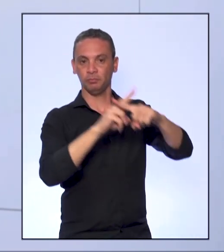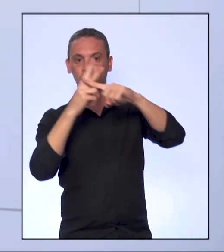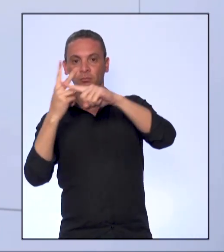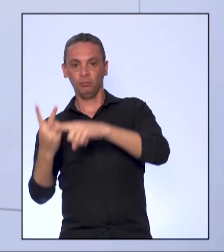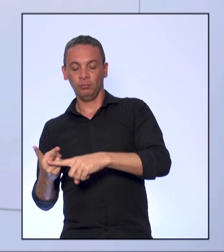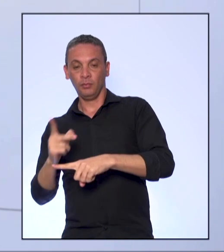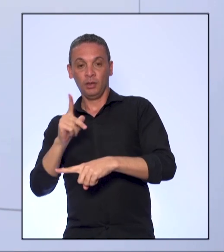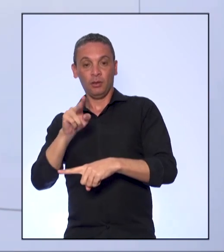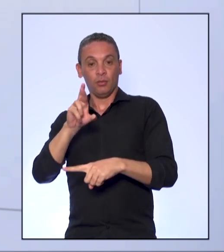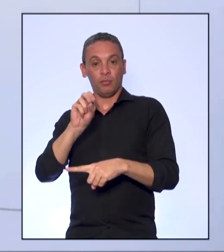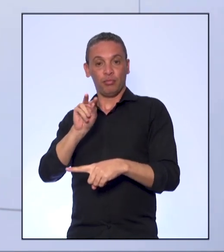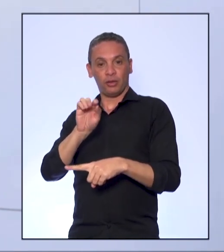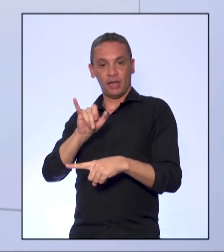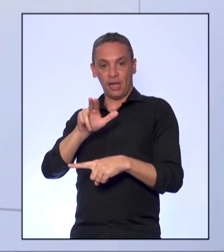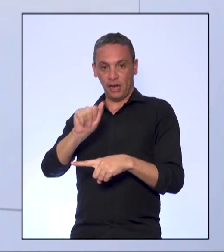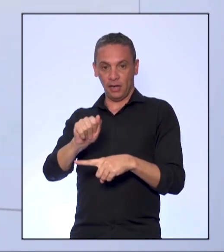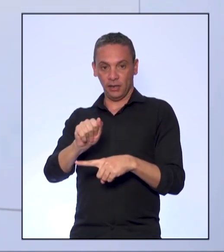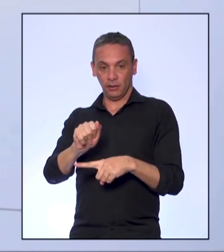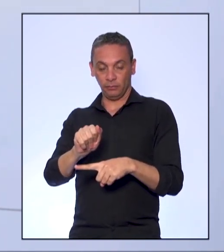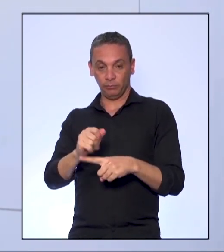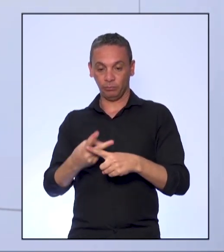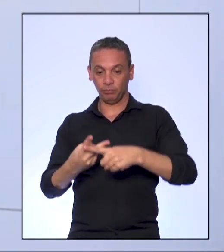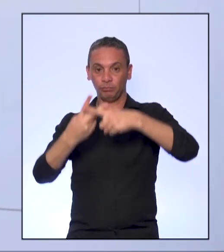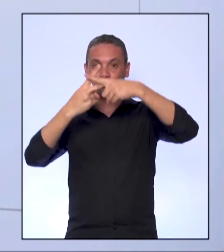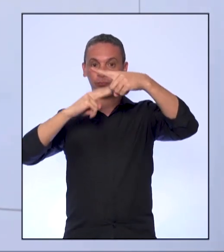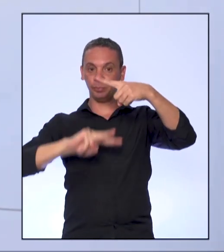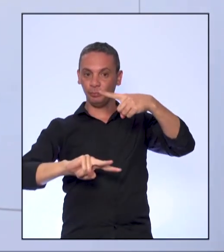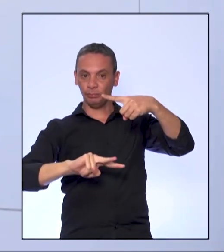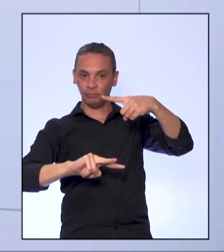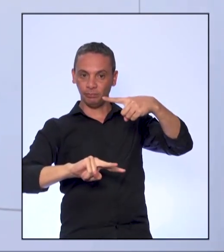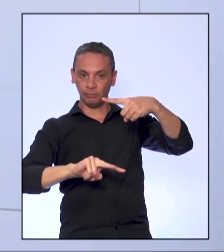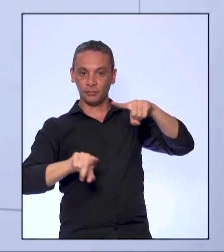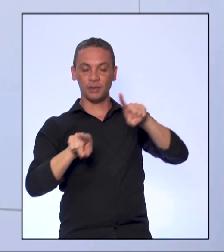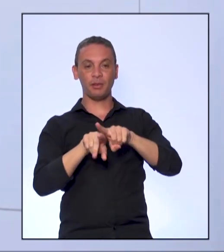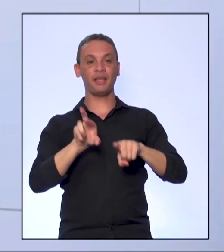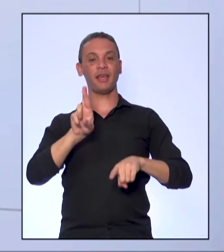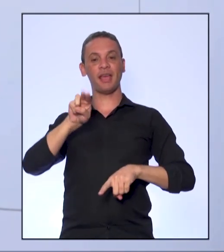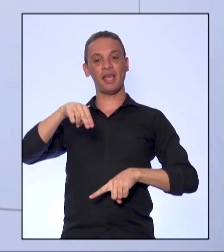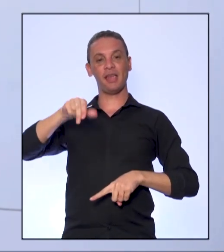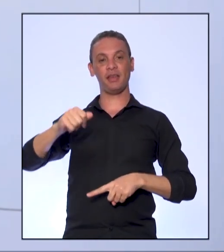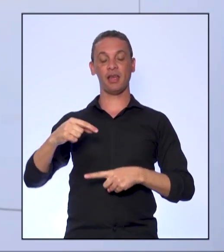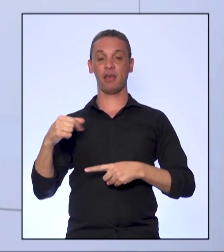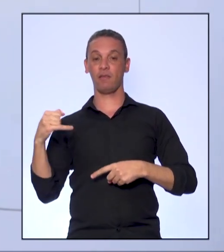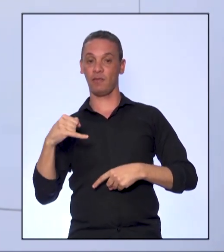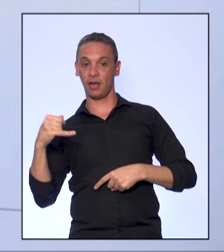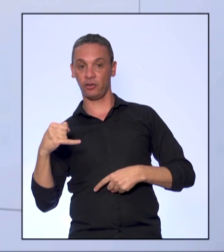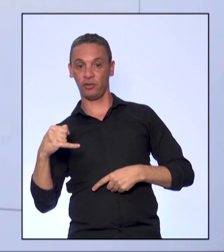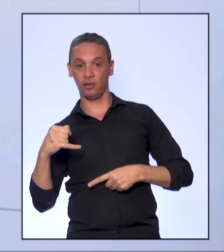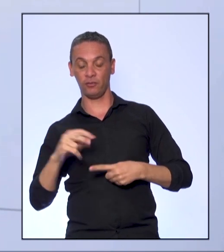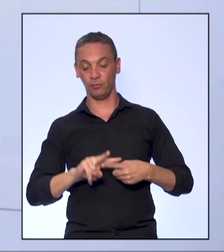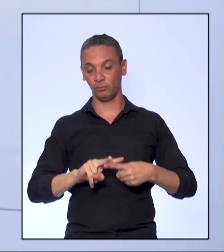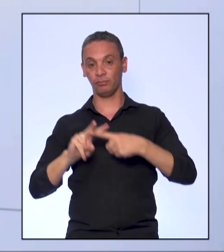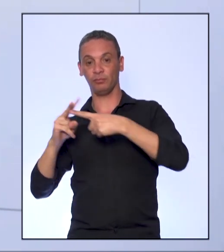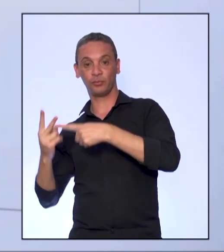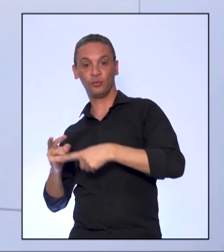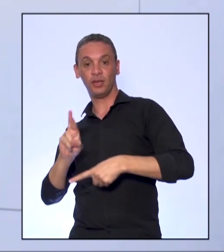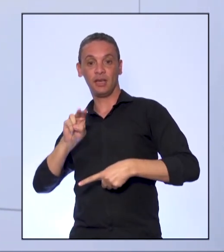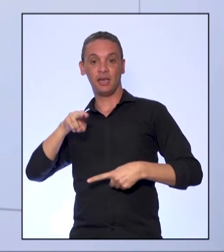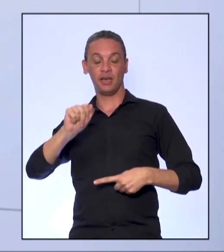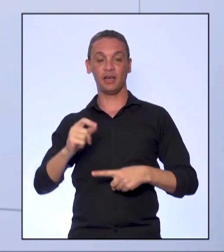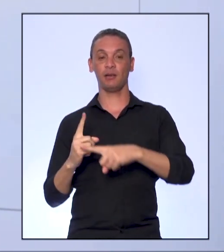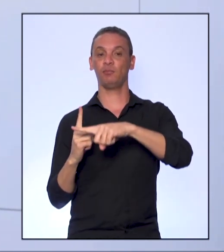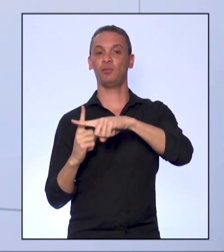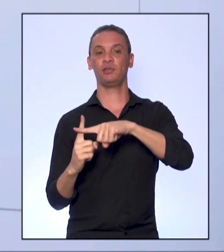mensageiro, consegue produzir proteína diretamente. E esse RNA positivo ele tem que se replicar. Como é que faz isso? Ele pega o